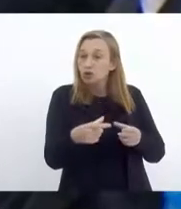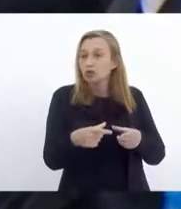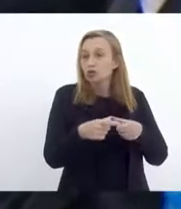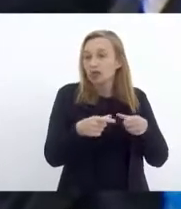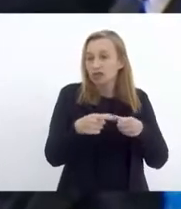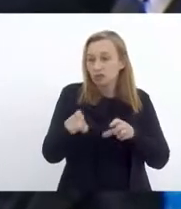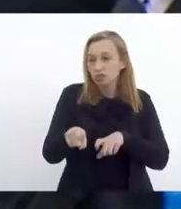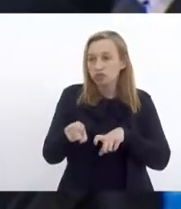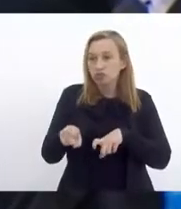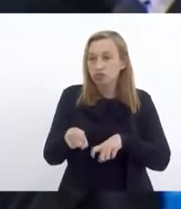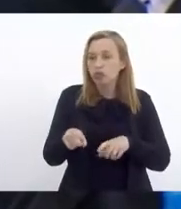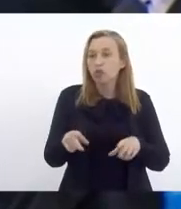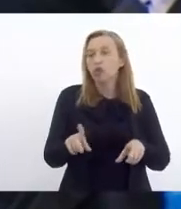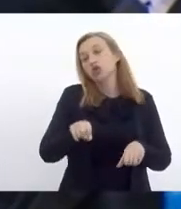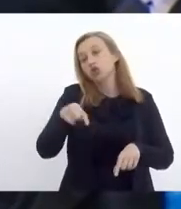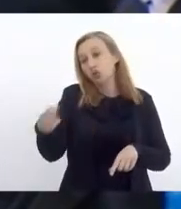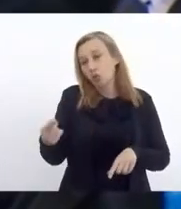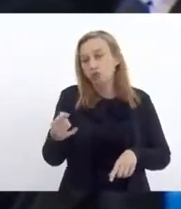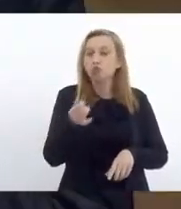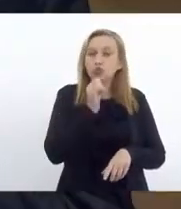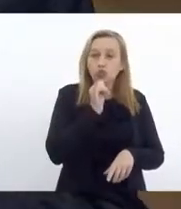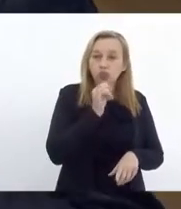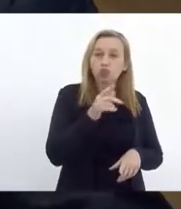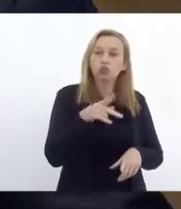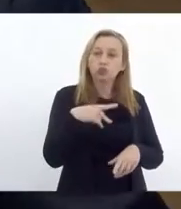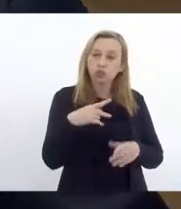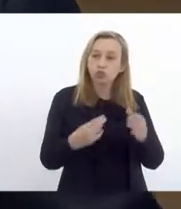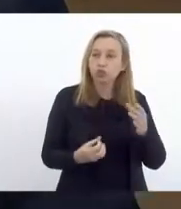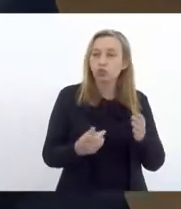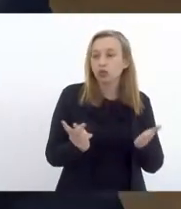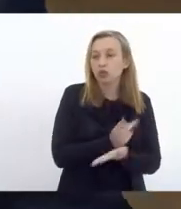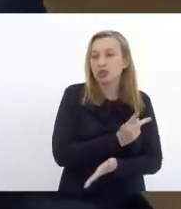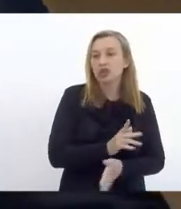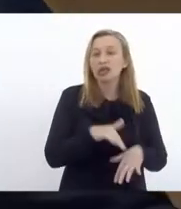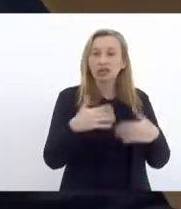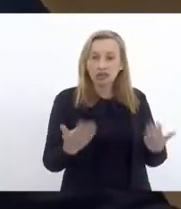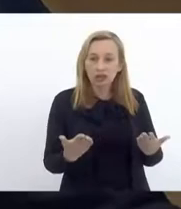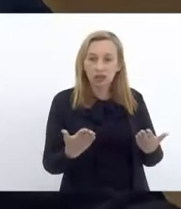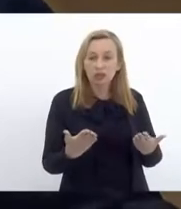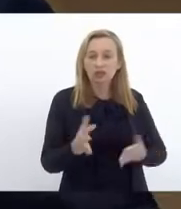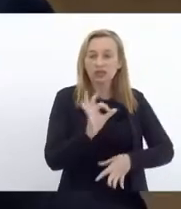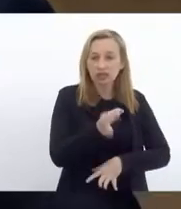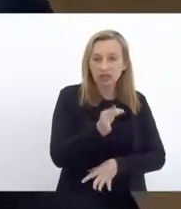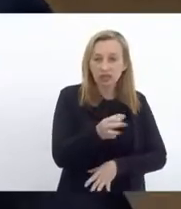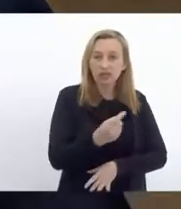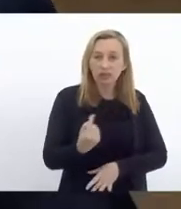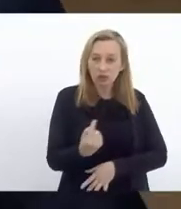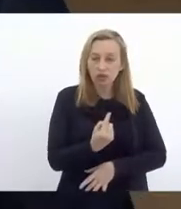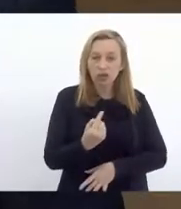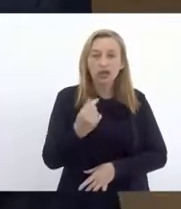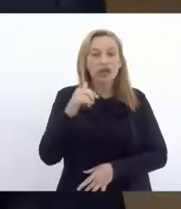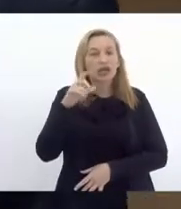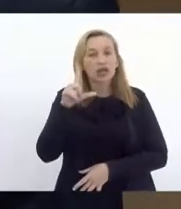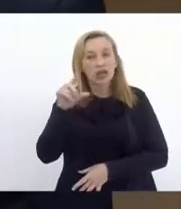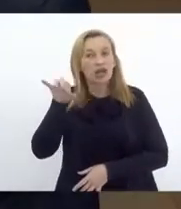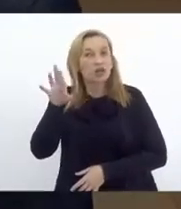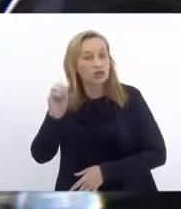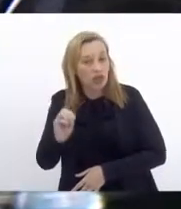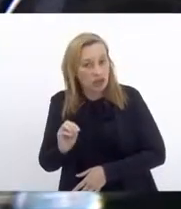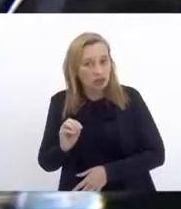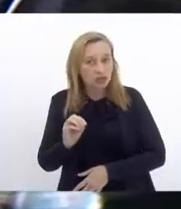agricultor, entre outros exemplos que foram surgindo. Então, da nossa parte, pode ter certeza, Leonardo, que é com a maior